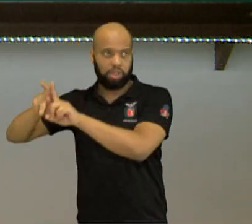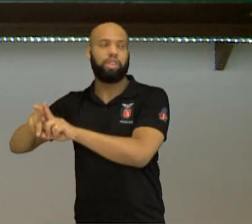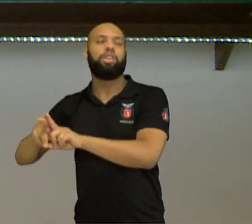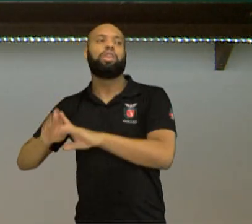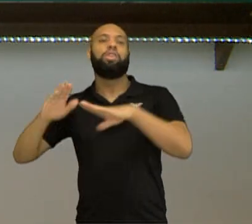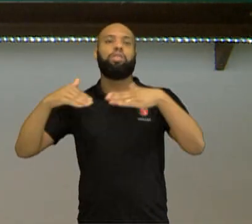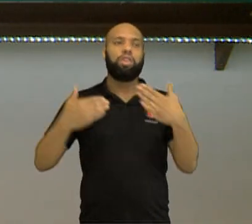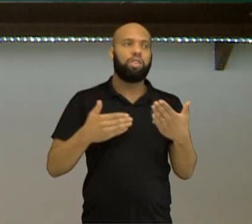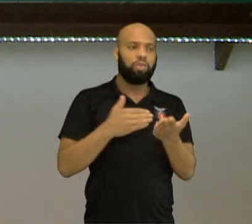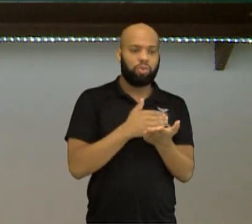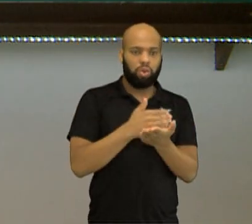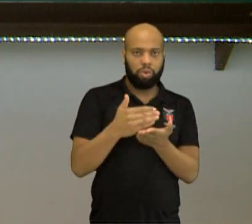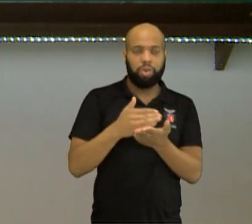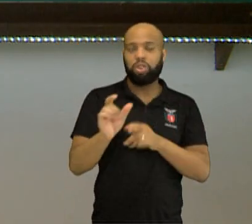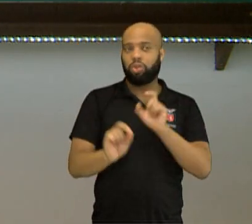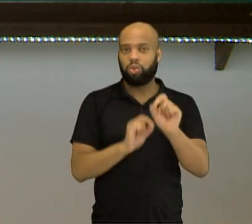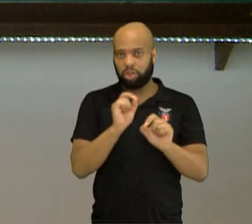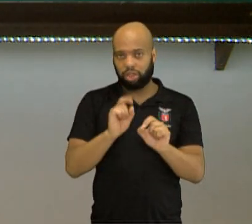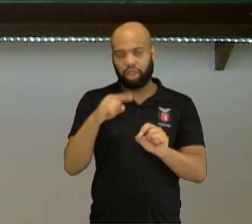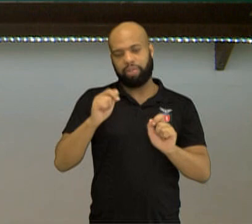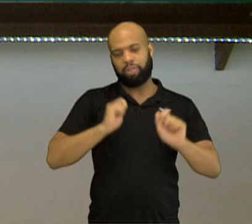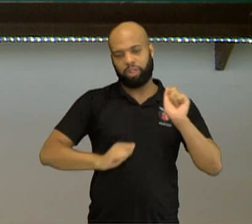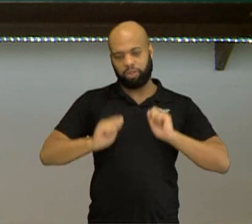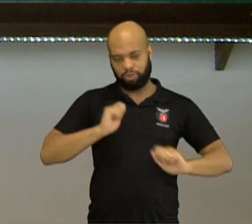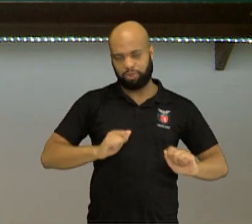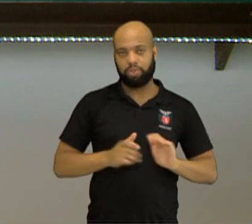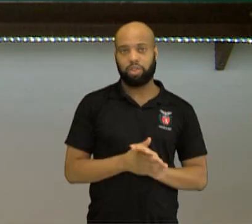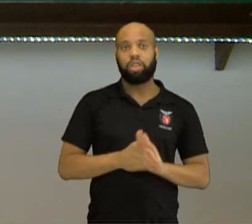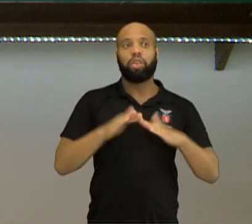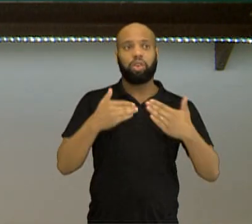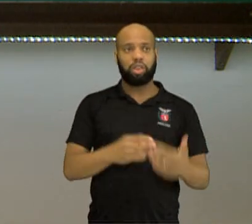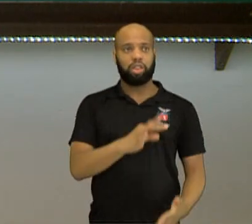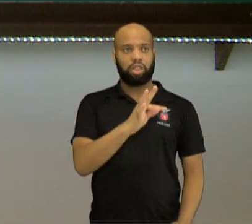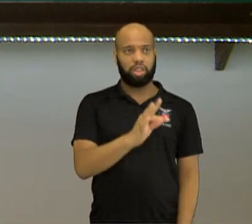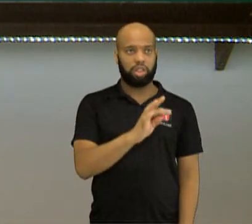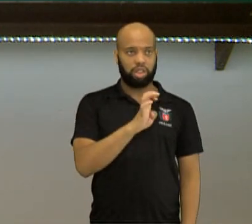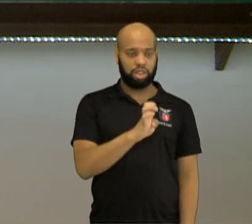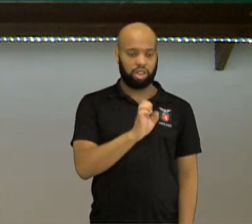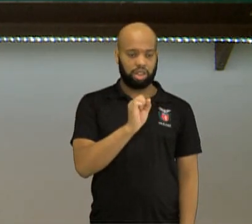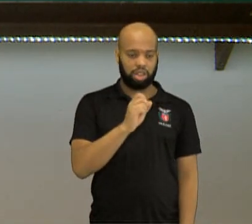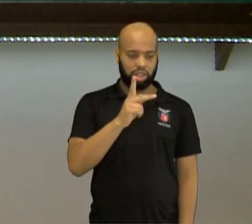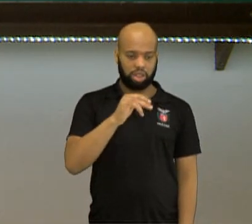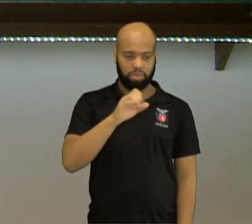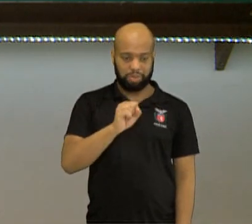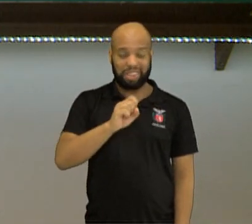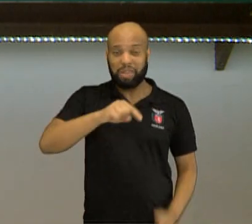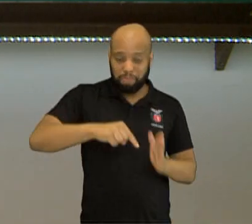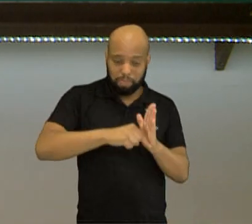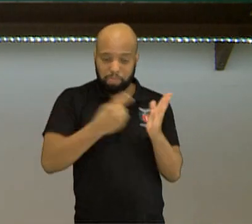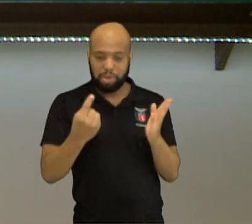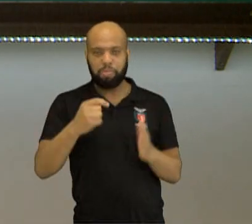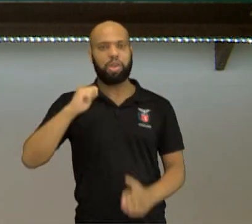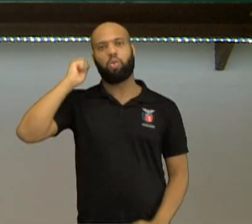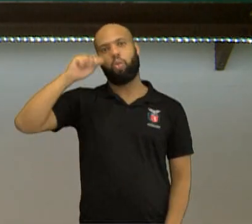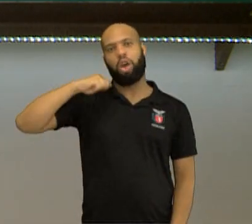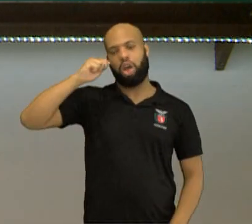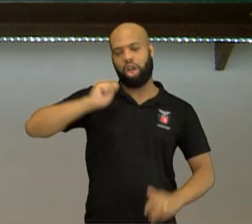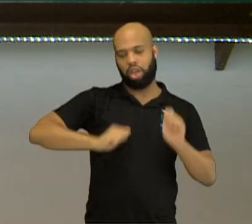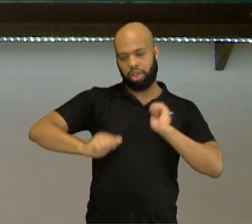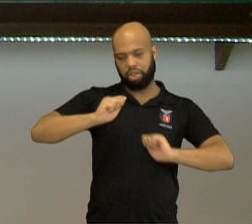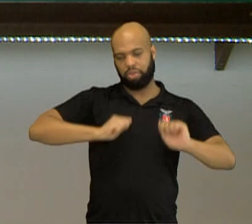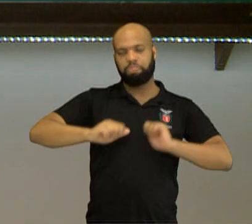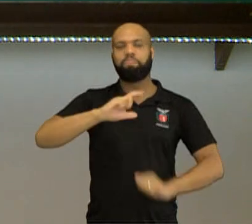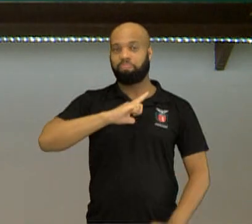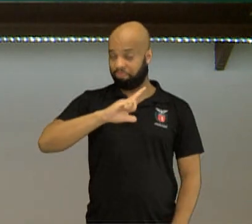aí nasce a figura do ator. Então, Téspes foi o primeiro que encarnou essa figura